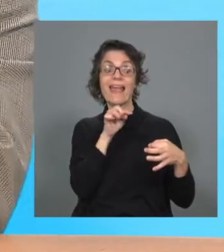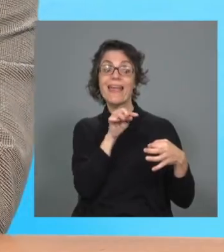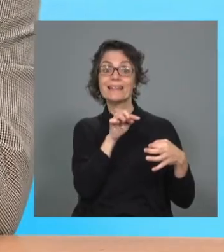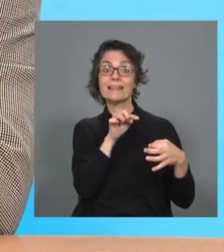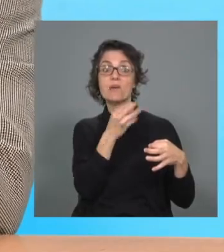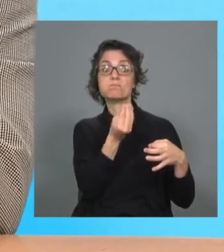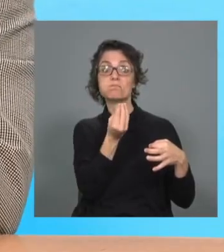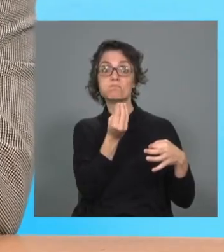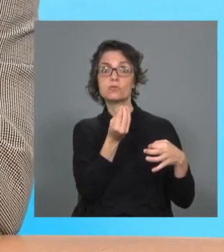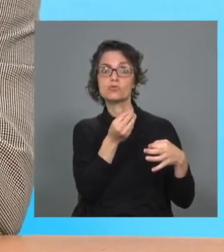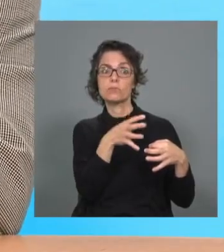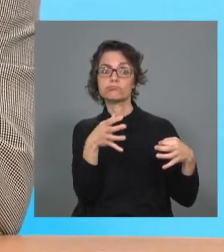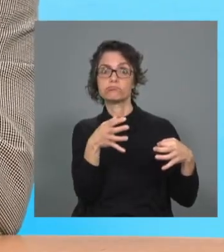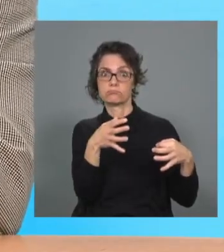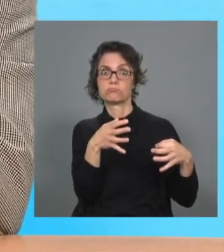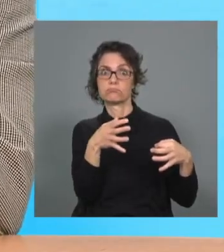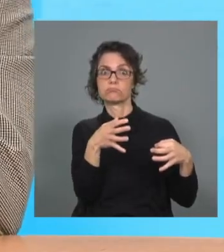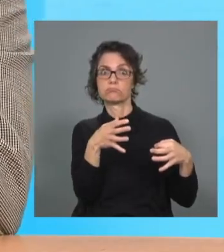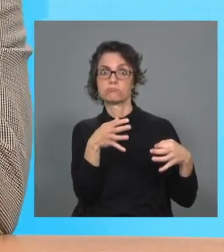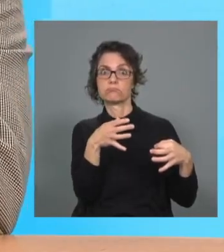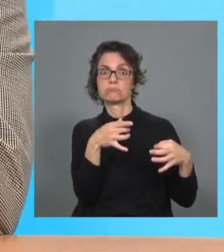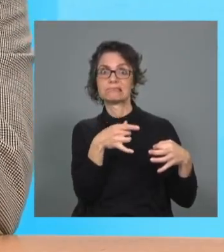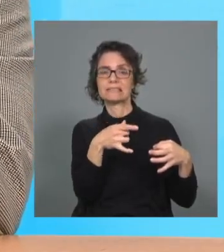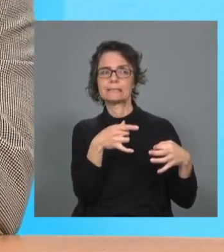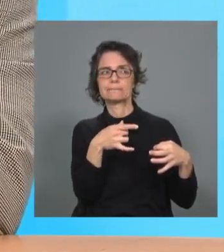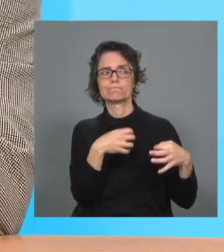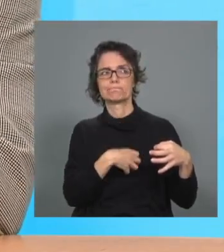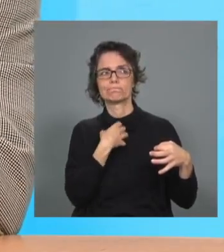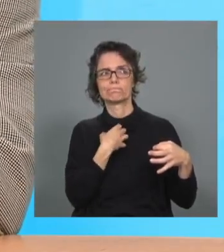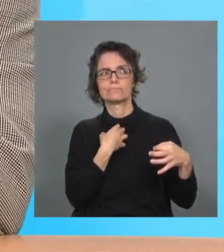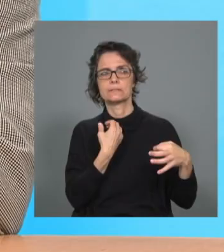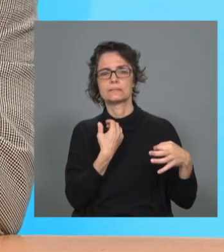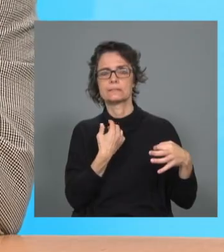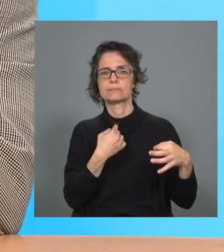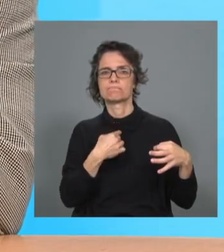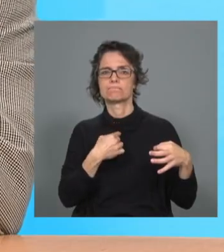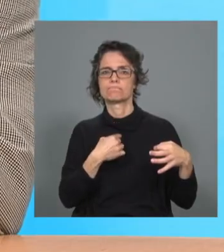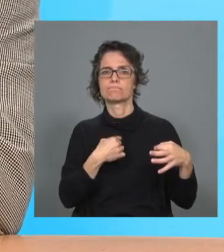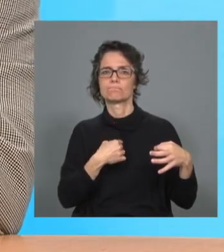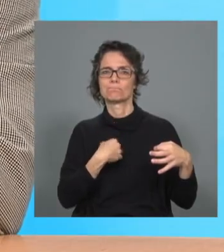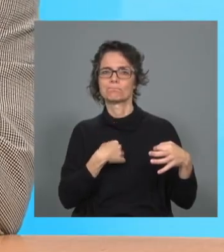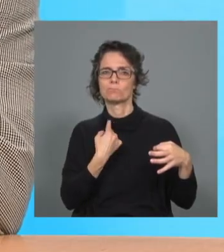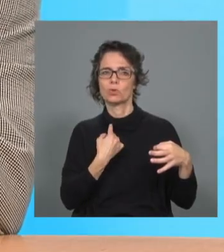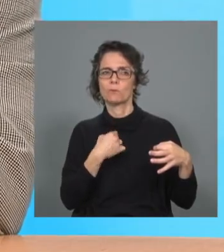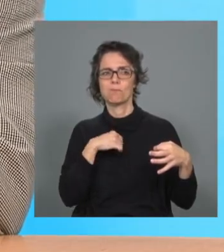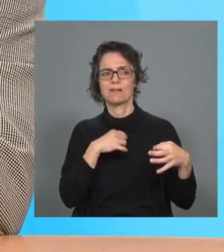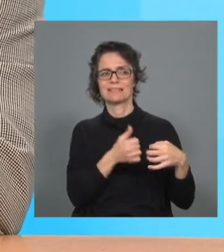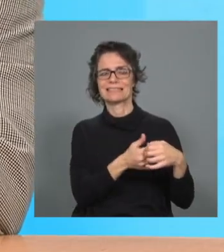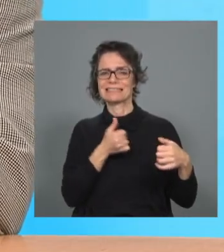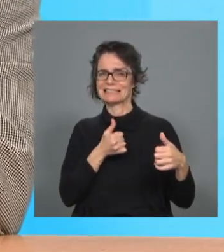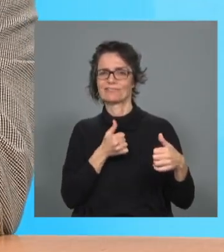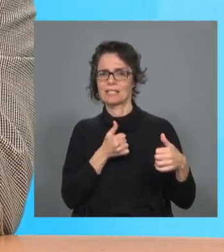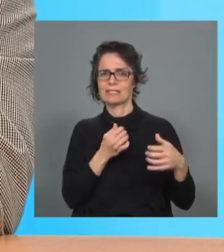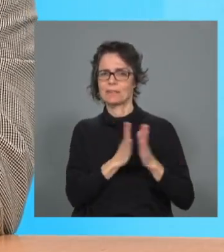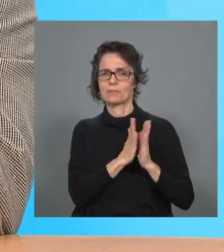população em geral, mas sobretudo dos jovens, que estão mais individualizados para o afastamento, mas ao mesmo